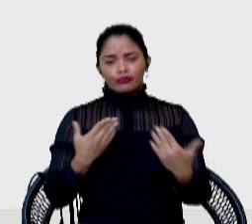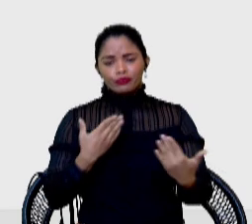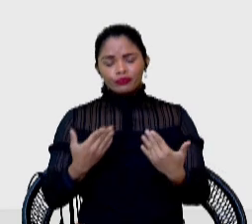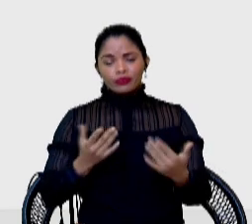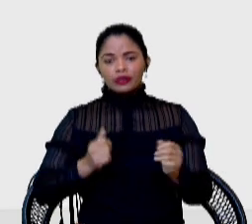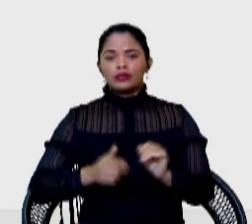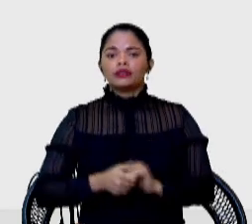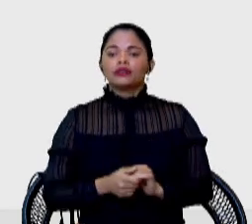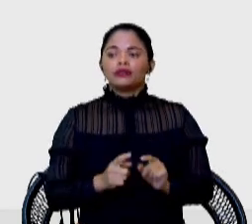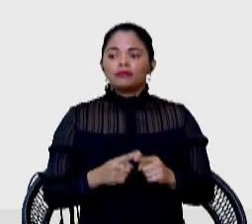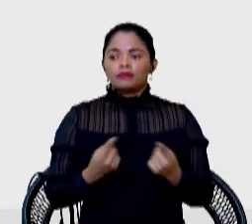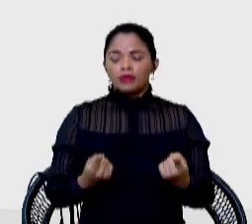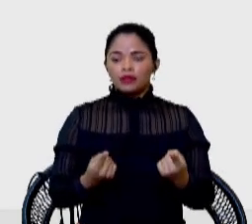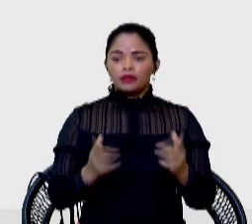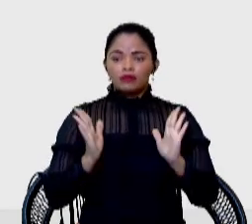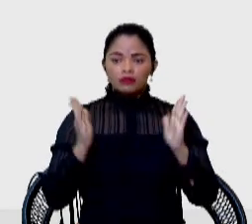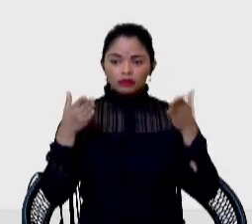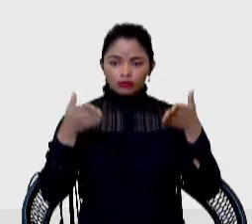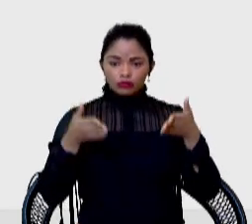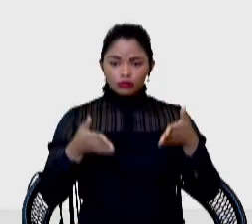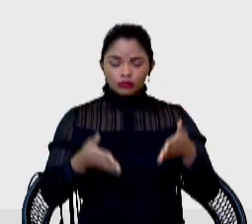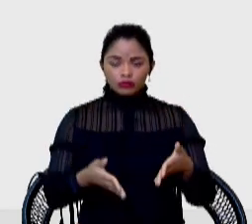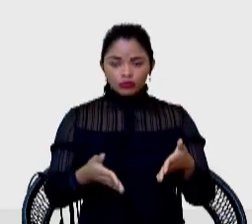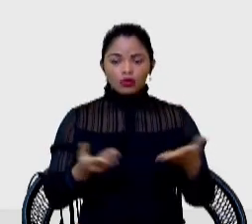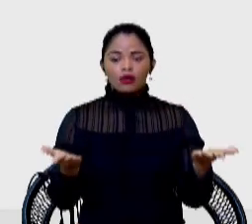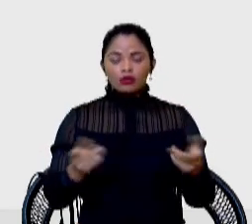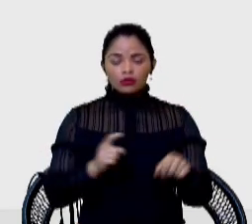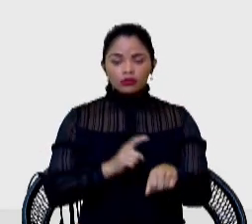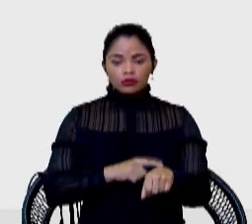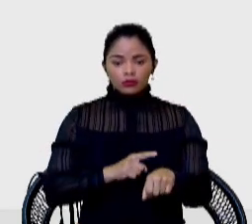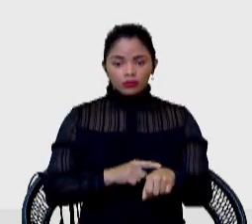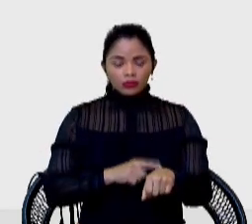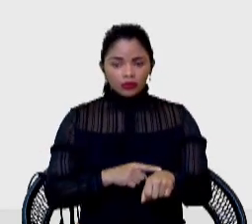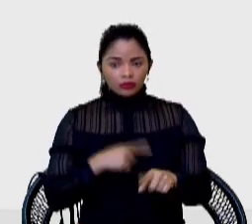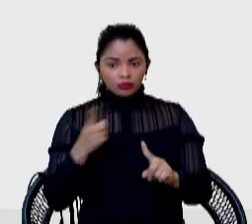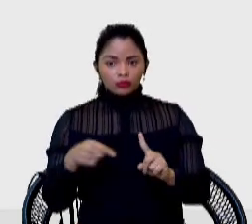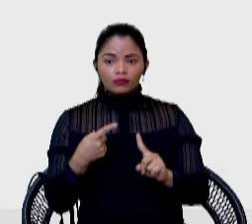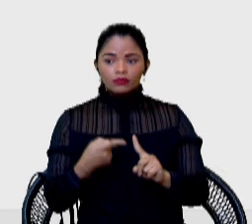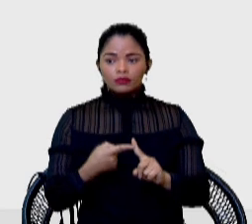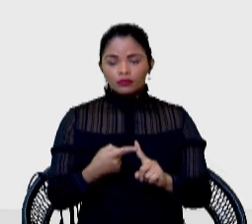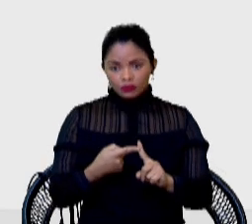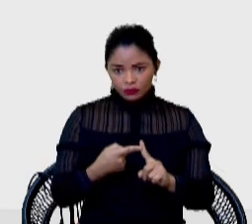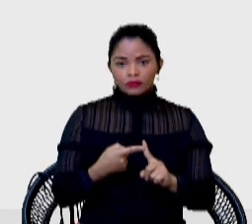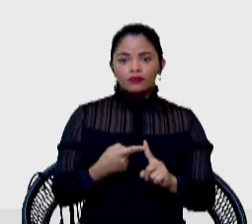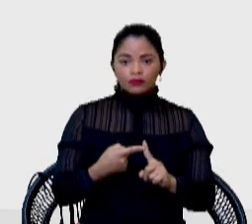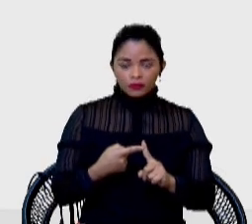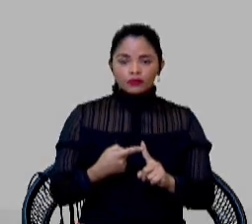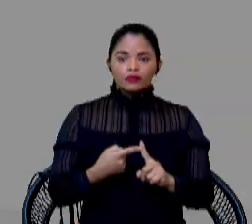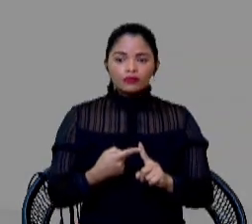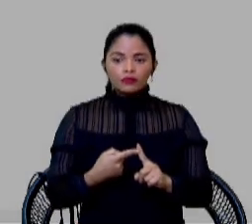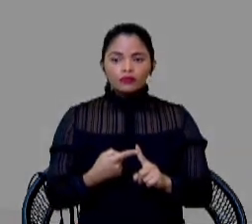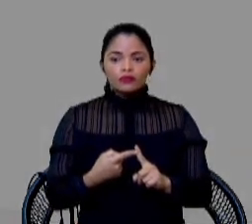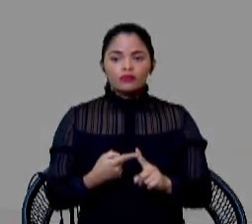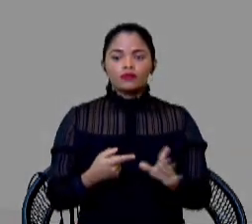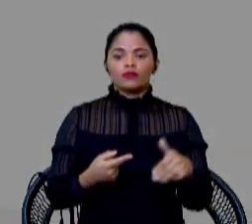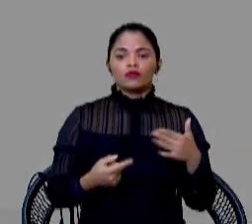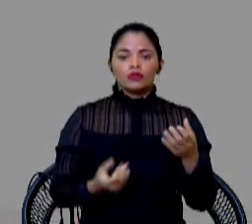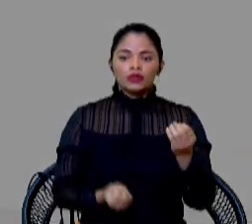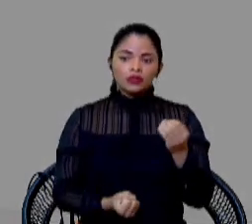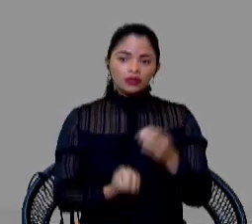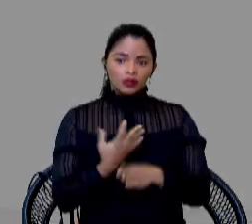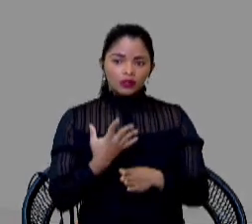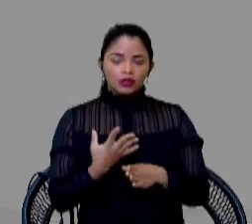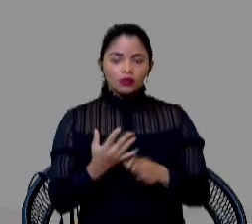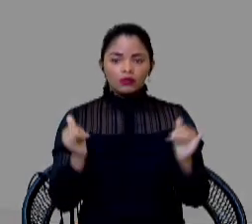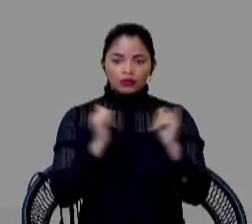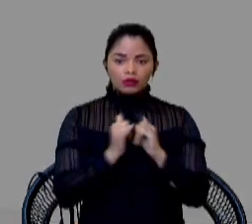de anúncios, mas a gente vai focar nesse primeiro momento nos objetivos, tá? Então, os objetivos, eles aparecem para a gente, pessoal, quando a gente cria uma campanha, né?